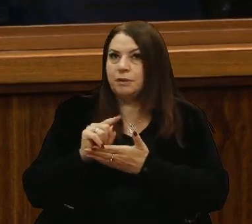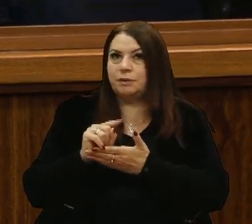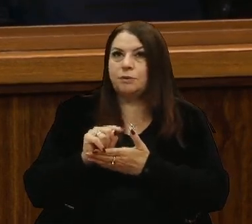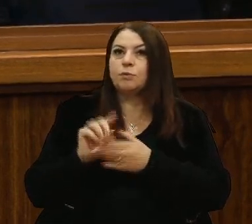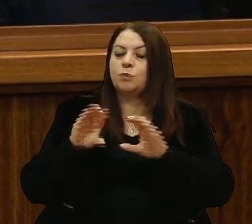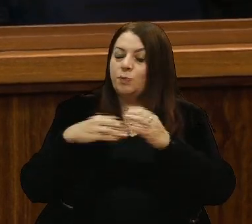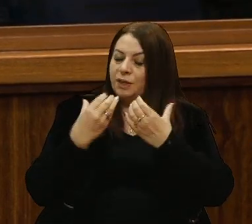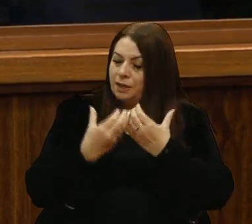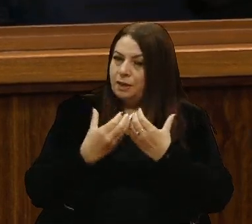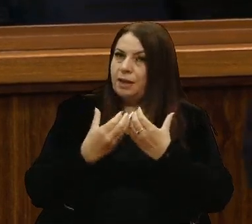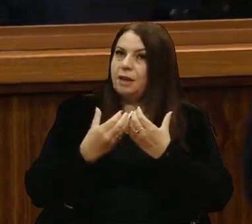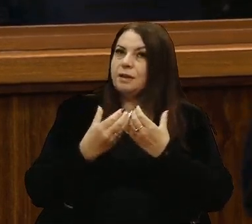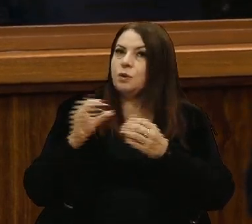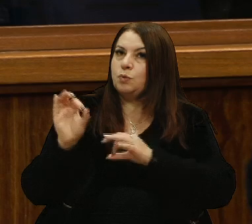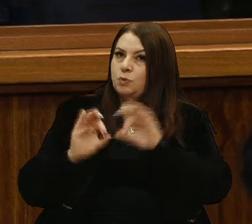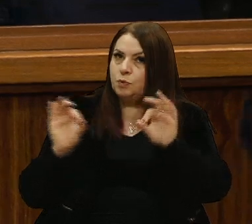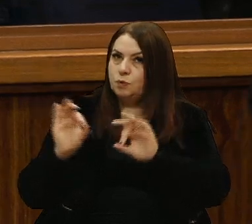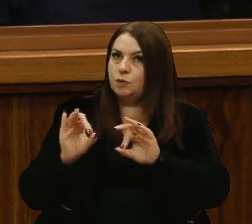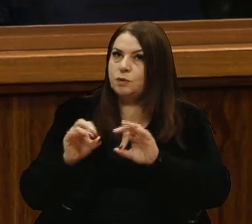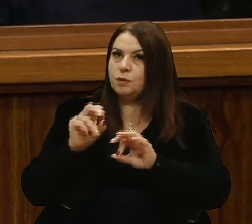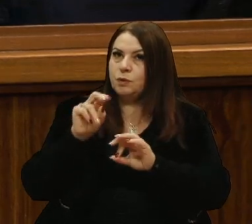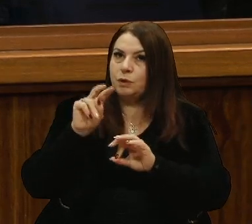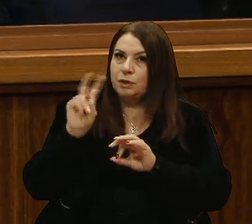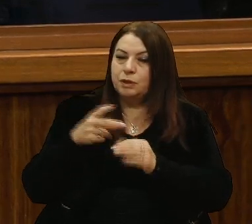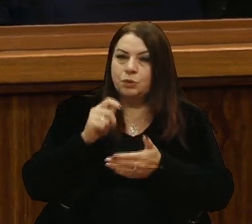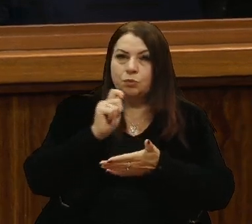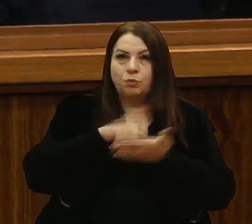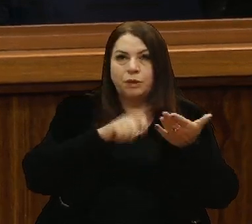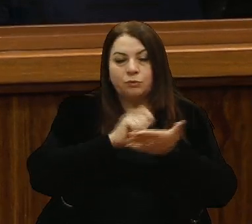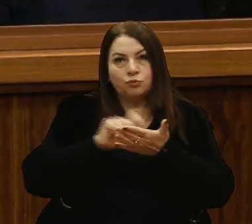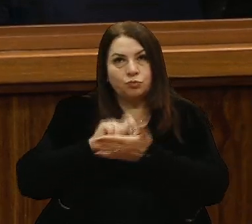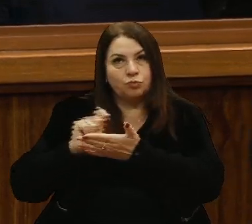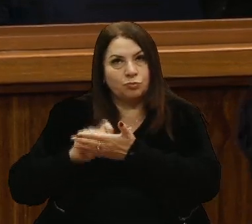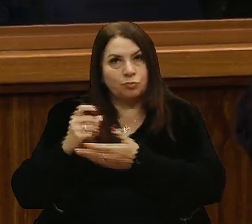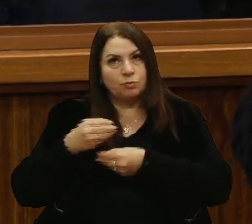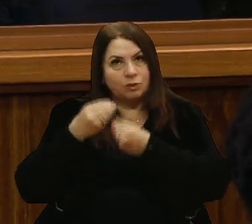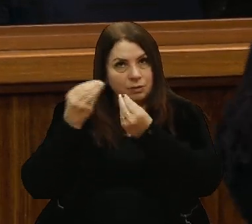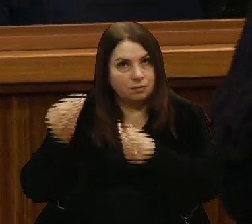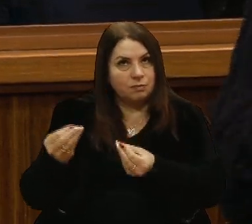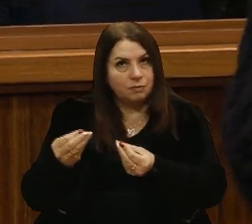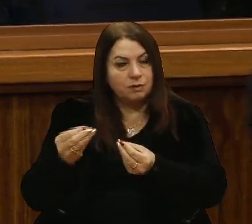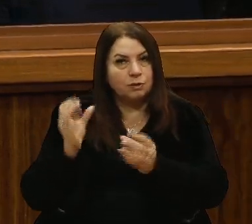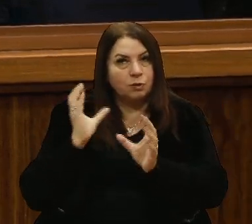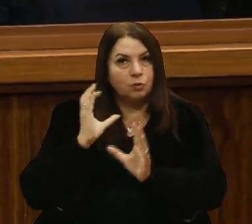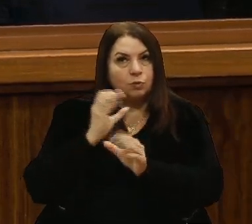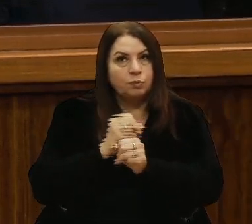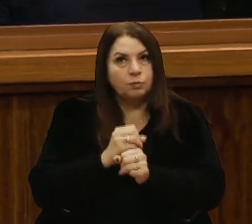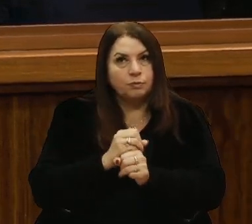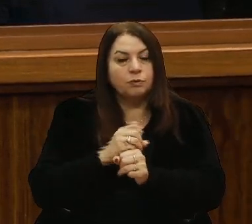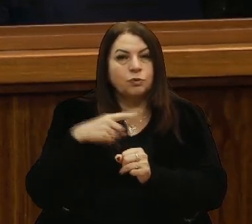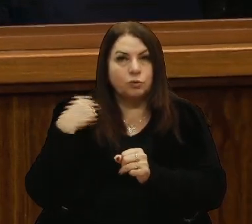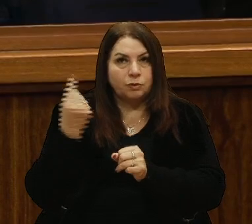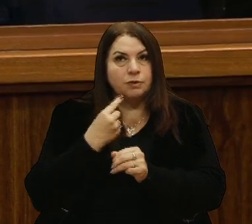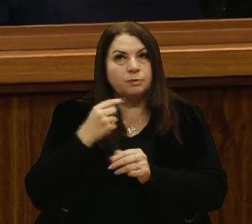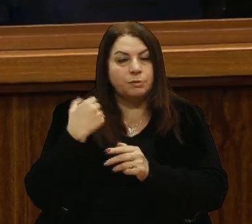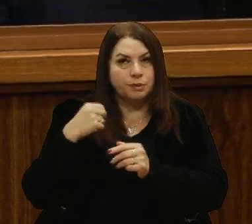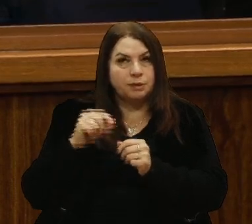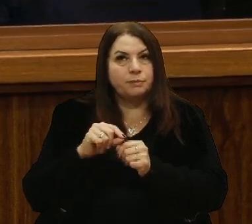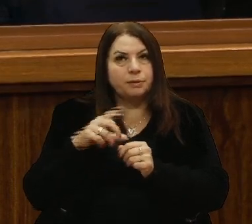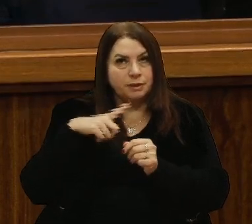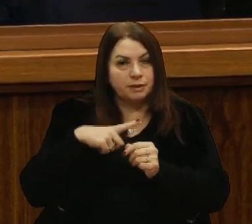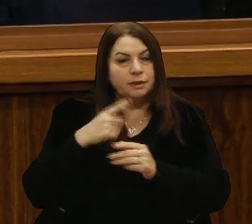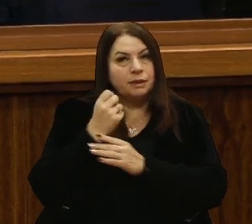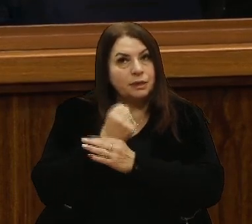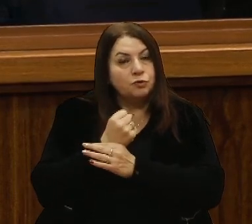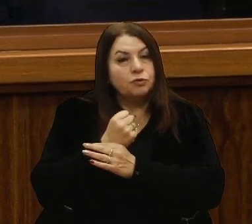da comunidade organizada, dos 5.000 abaixo assinados que a gente entregou, já vou concluir, mas nós precisamos garantir